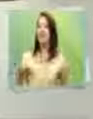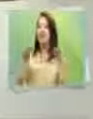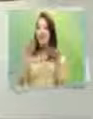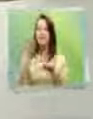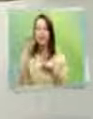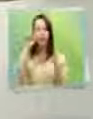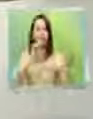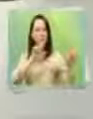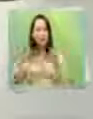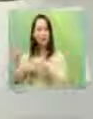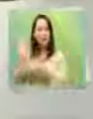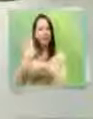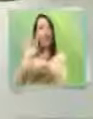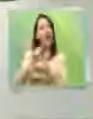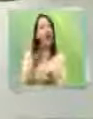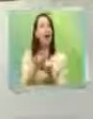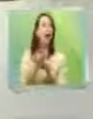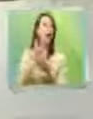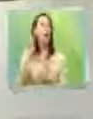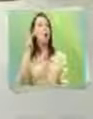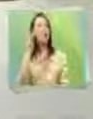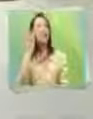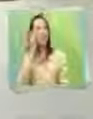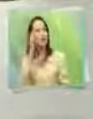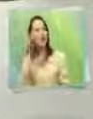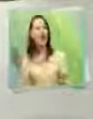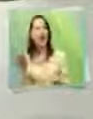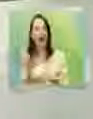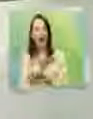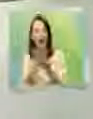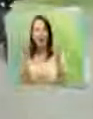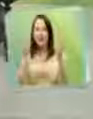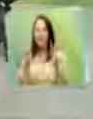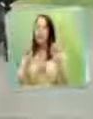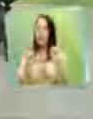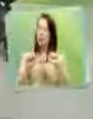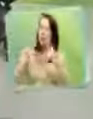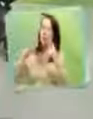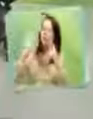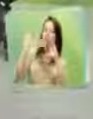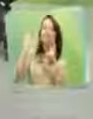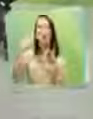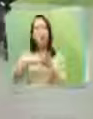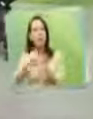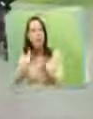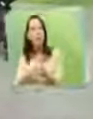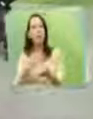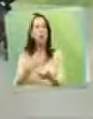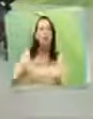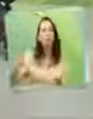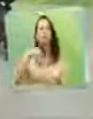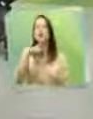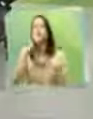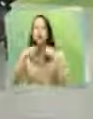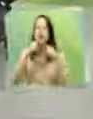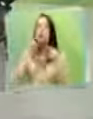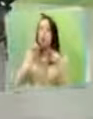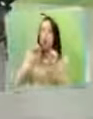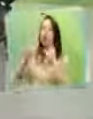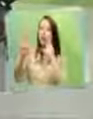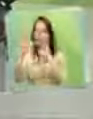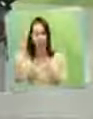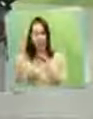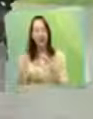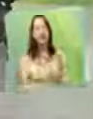Nós acabamos de ver aqui esse vídeo de história, então peço aos telespectadores que mandem aí as suas perguntas, tirando as dúvidas. E